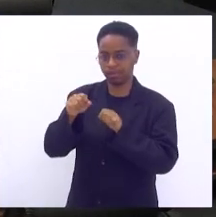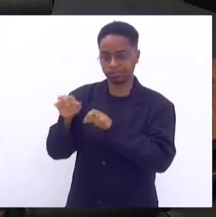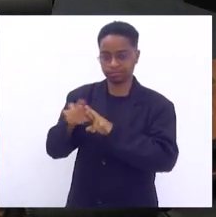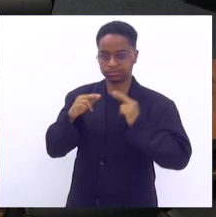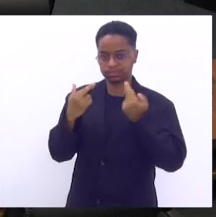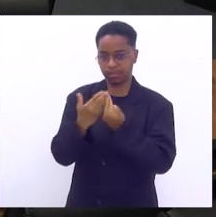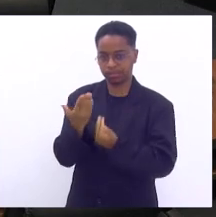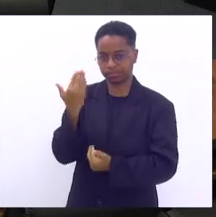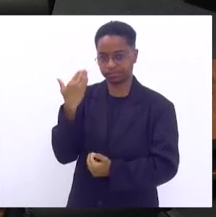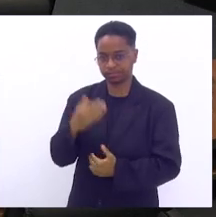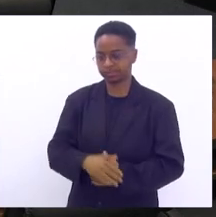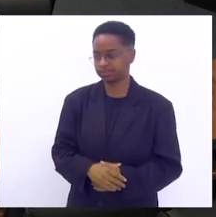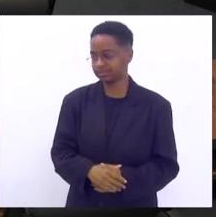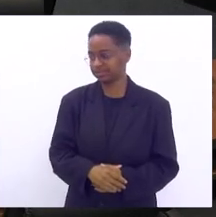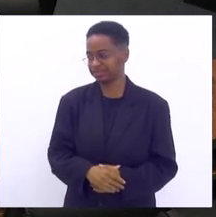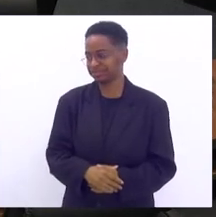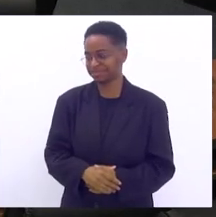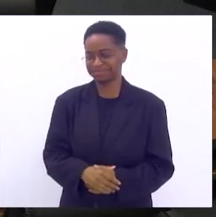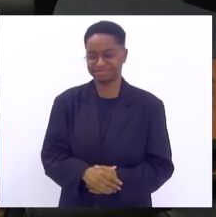anterior.